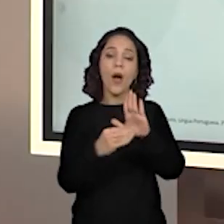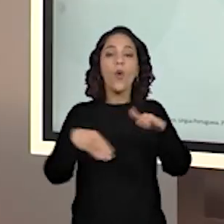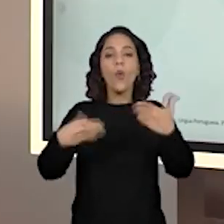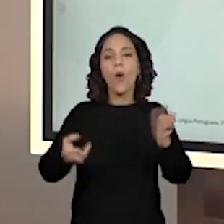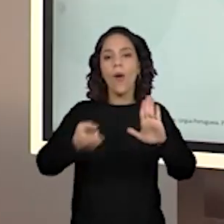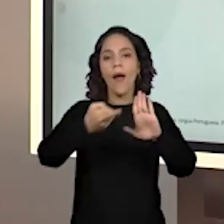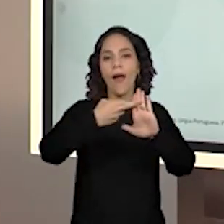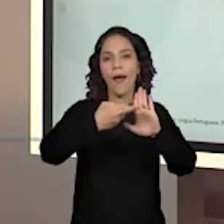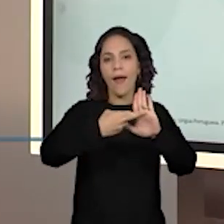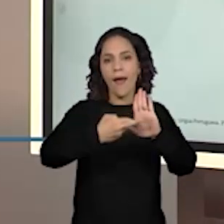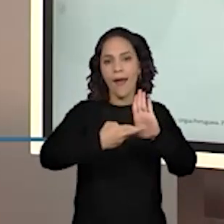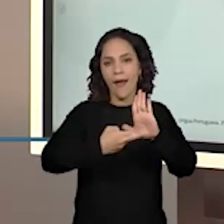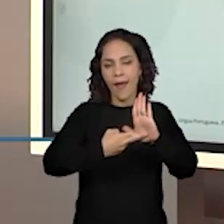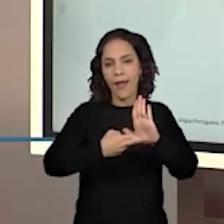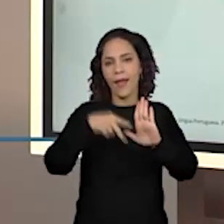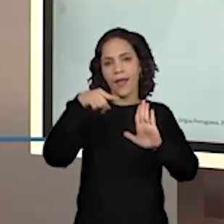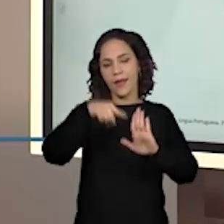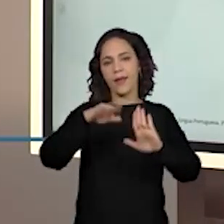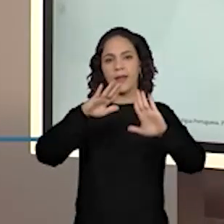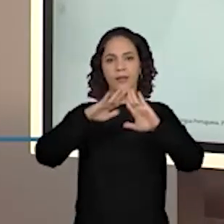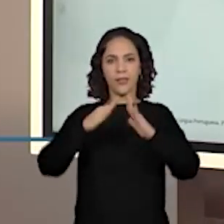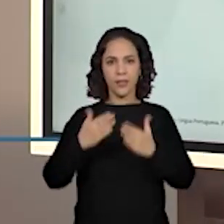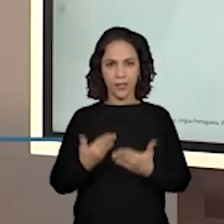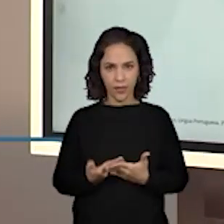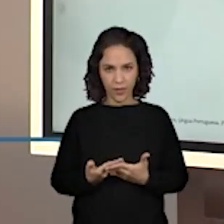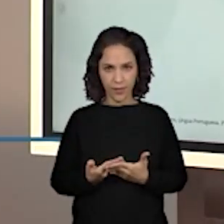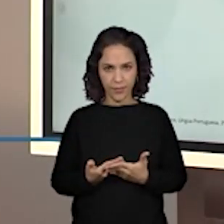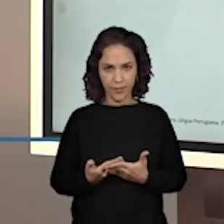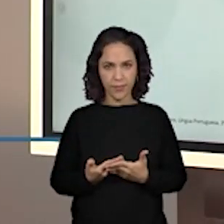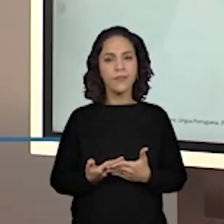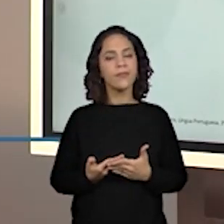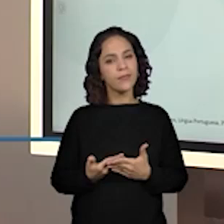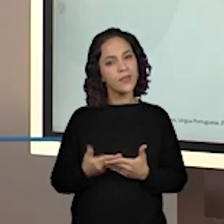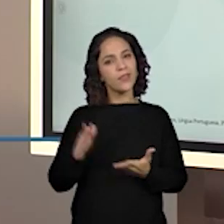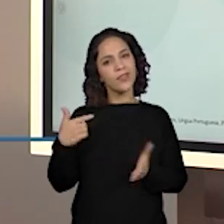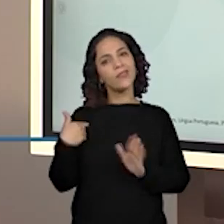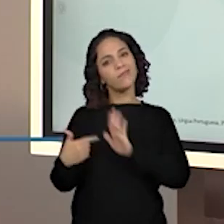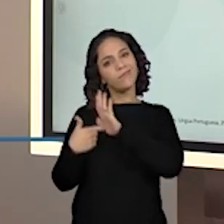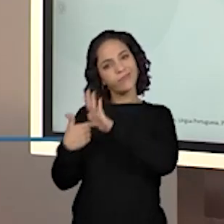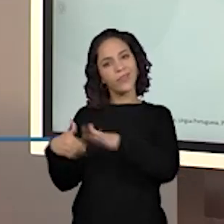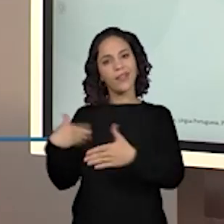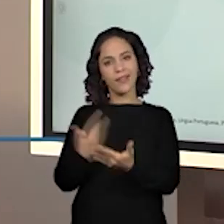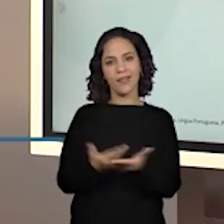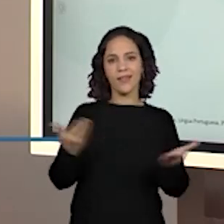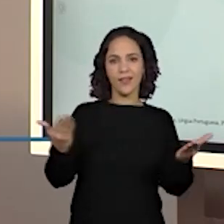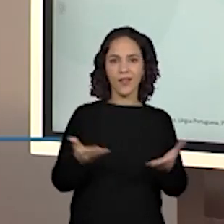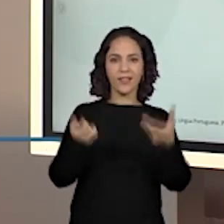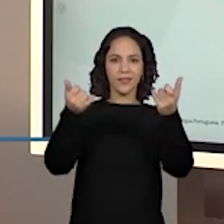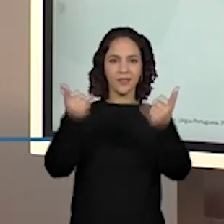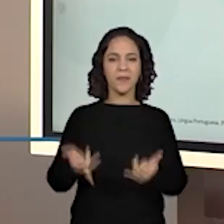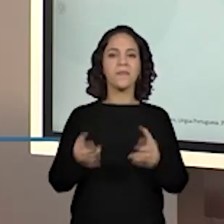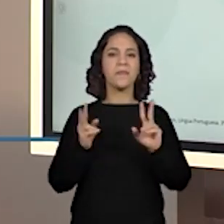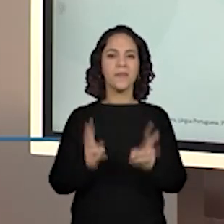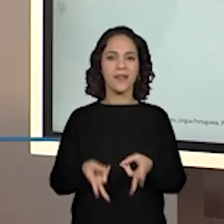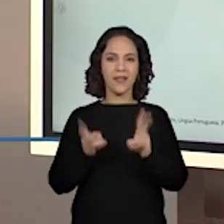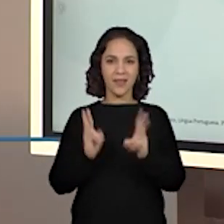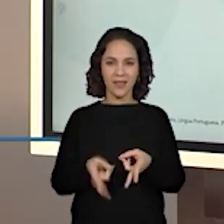da escola. E a gente está refletindo isso desde a apresentação, desde o